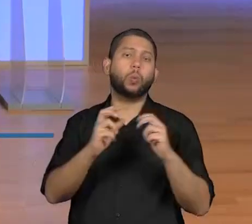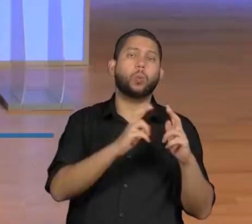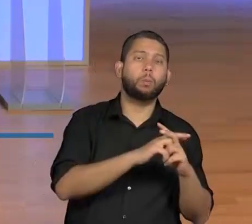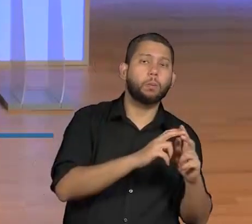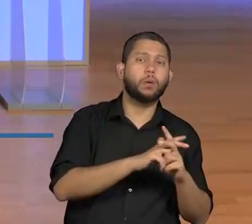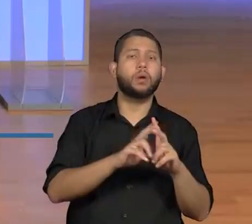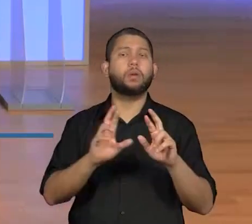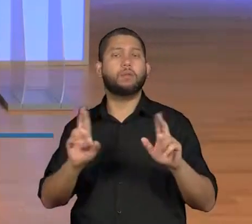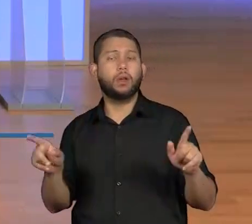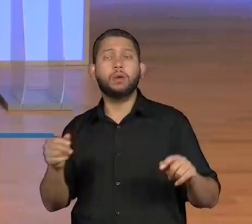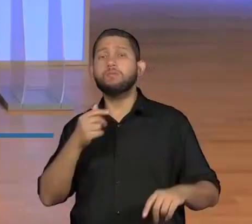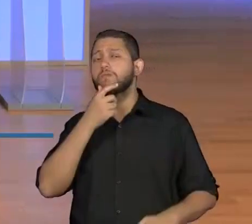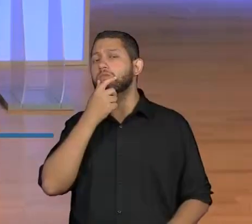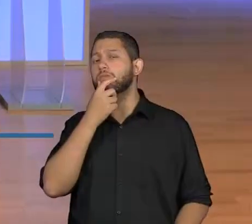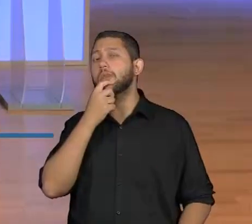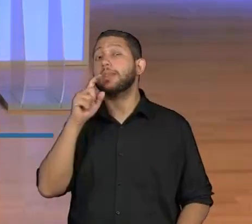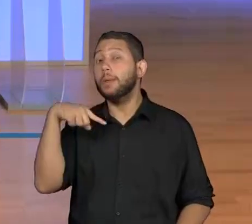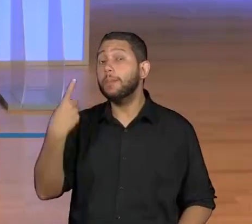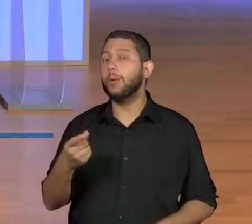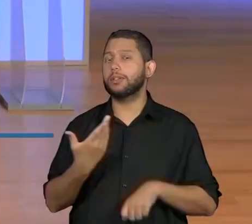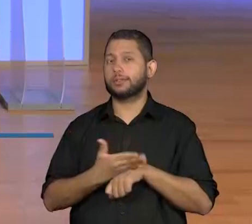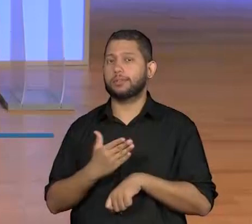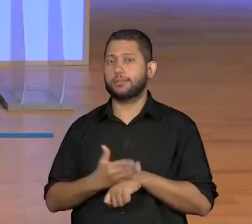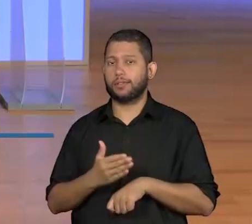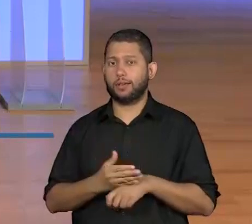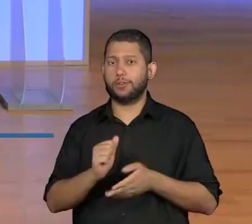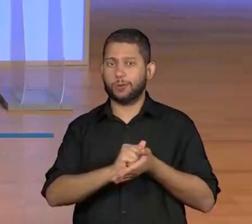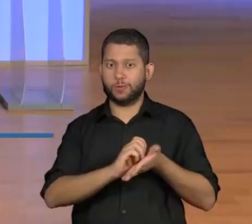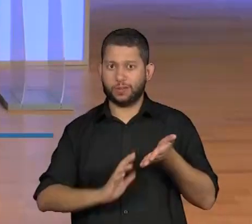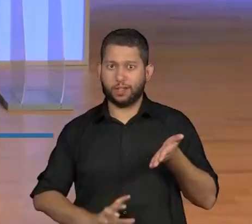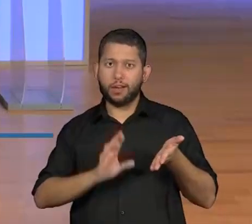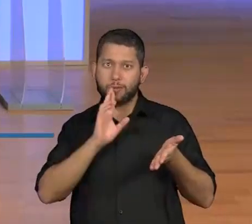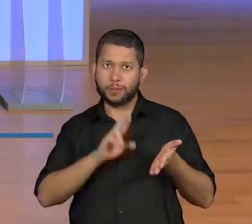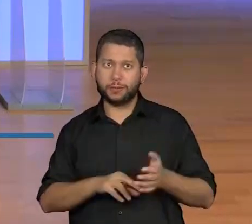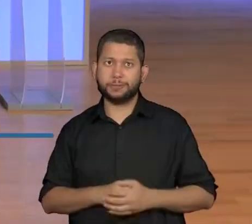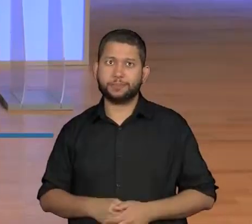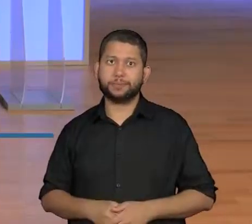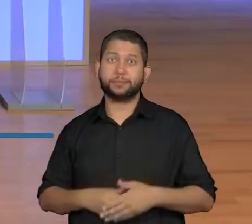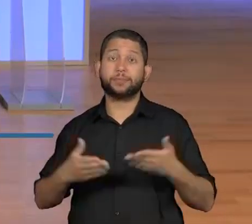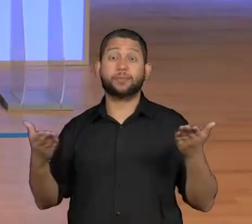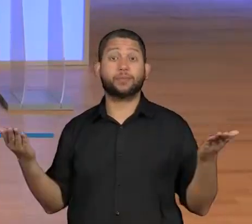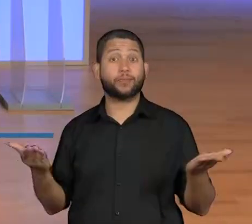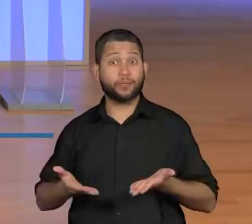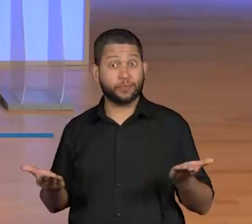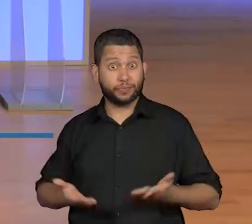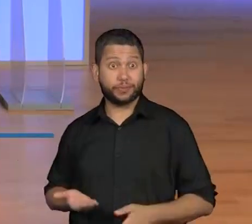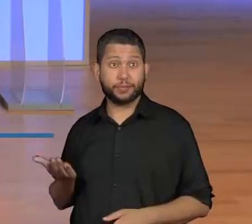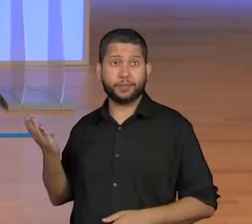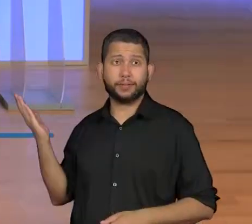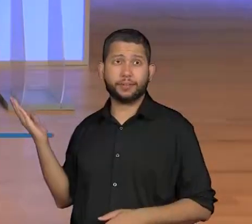entendendo as características das lutas, tá? E aí, professora, agora nós vamos